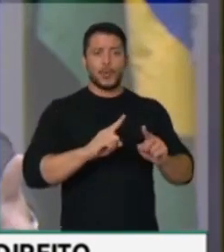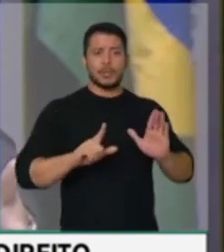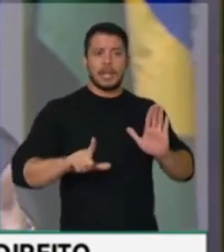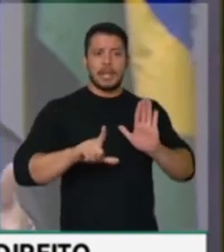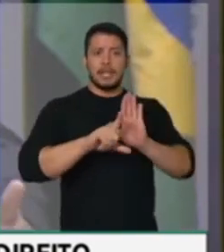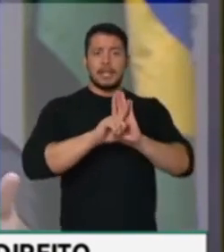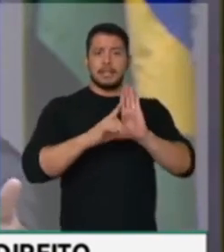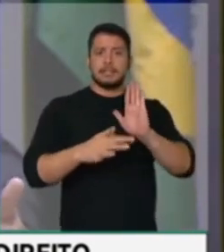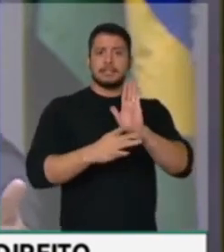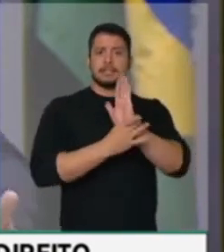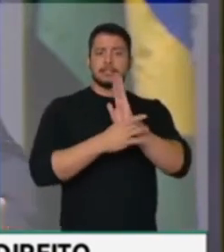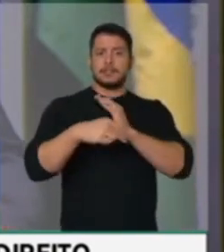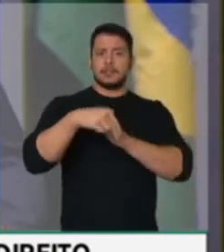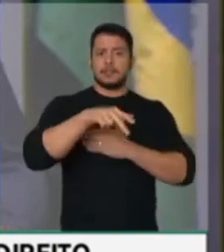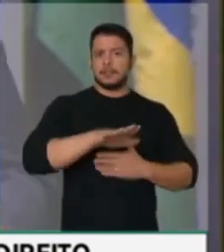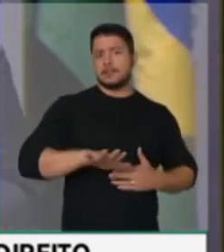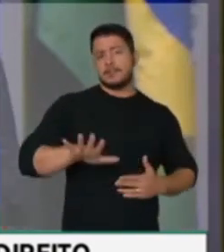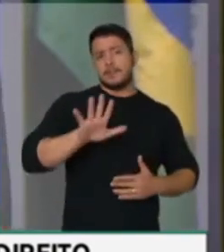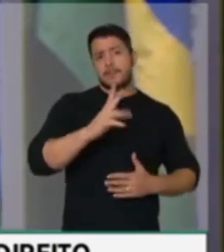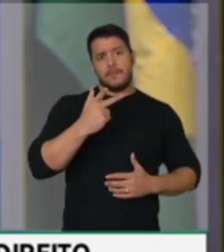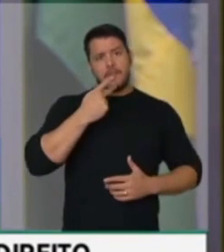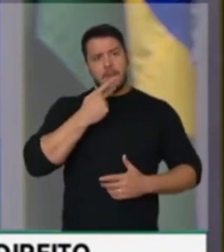que ela foi utilizada